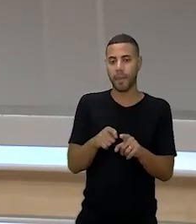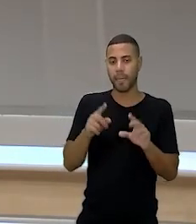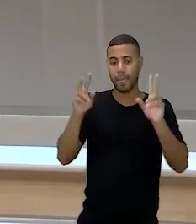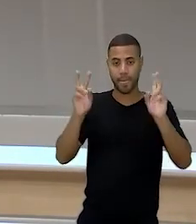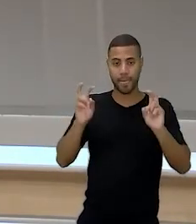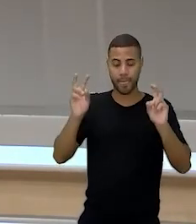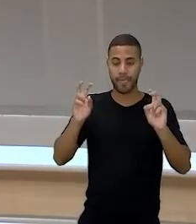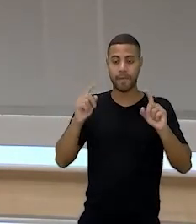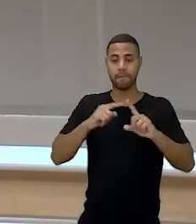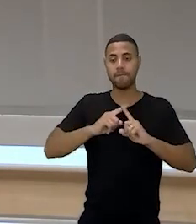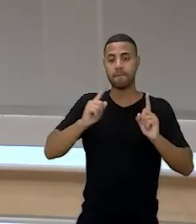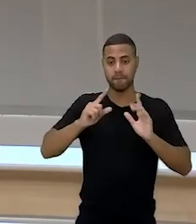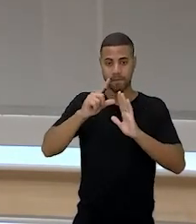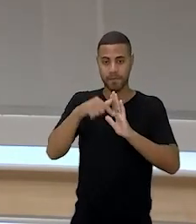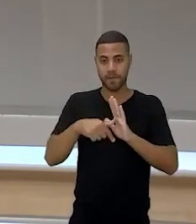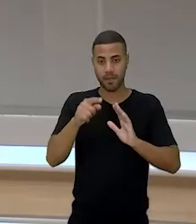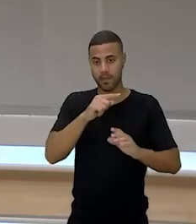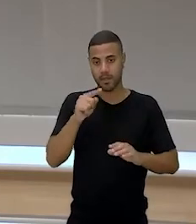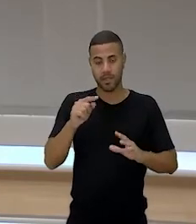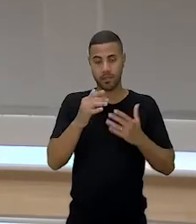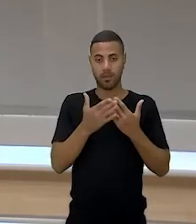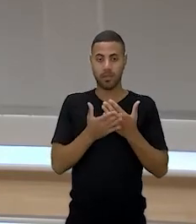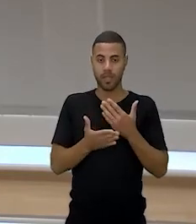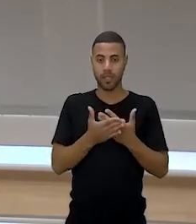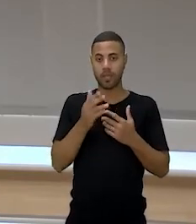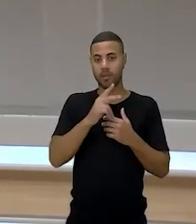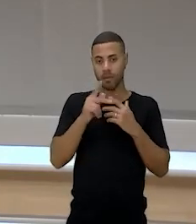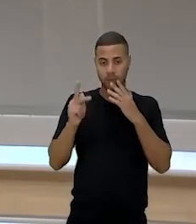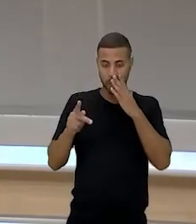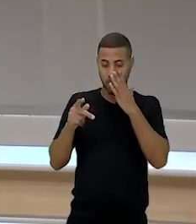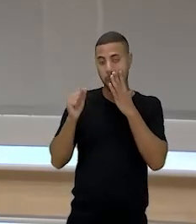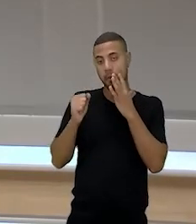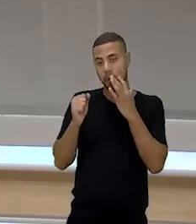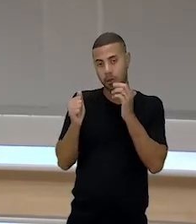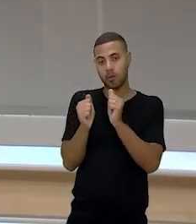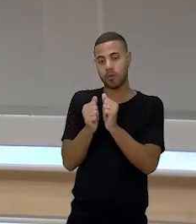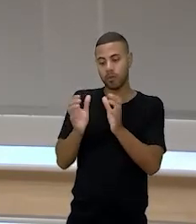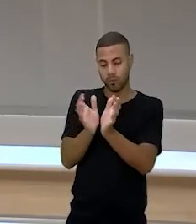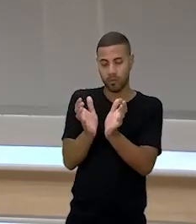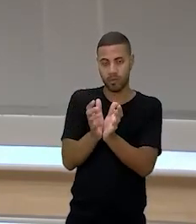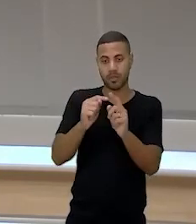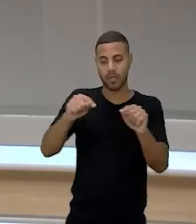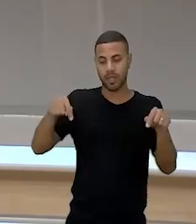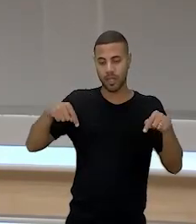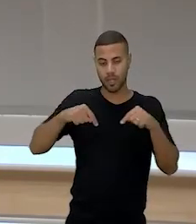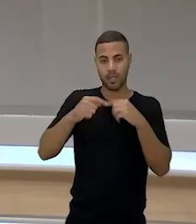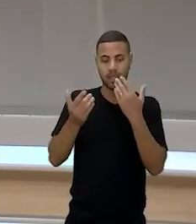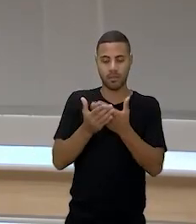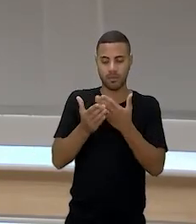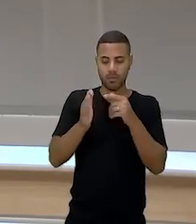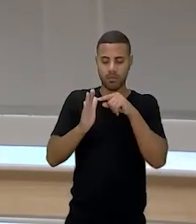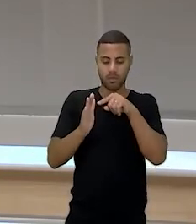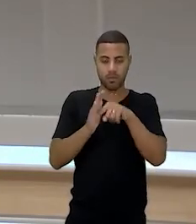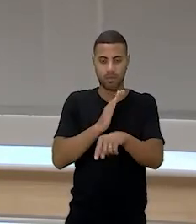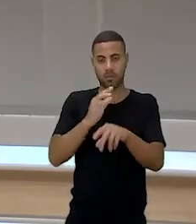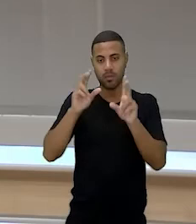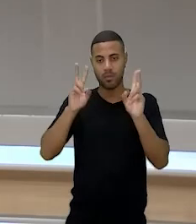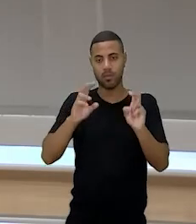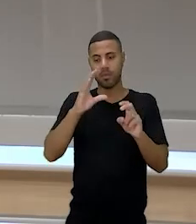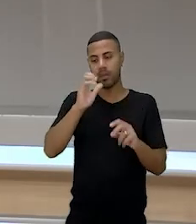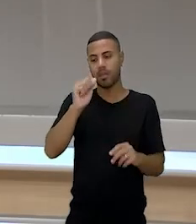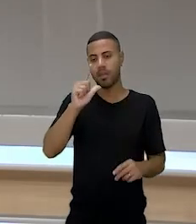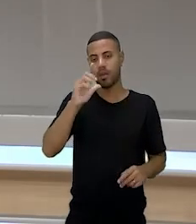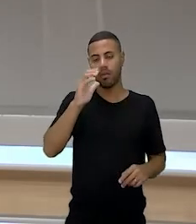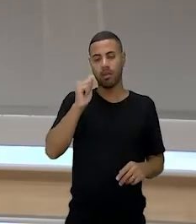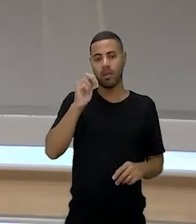tema, mas é lógico que você estudante, você professor aí com os seus estudantes, pode aprofundar mais ainda a temática do calcário e a